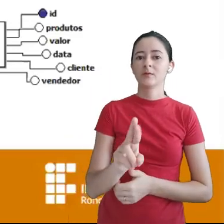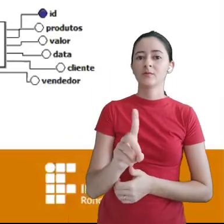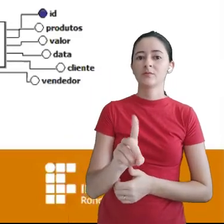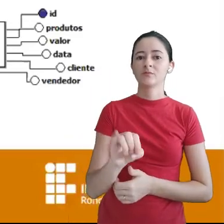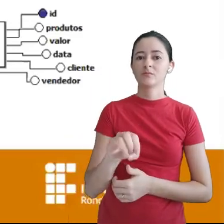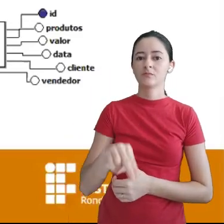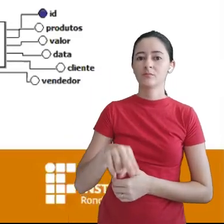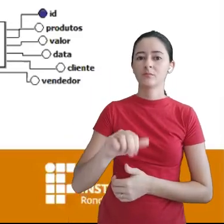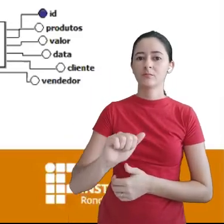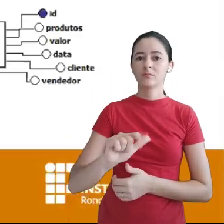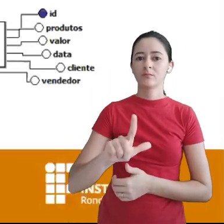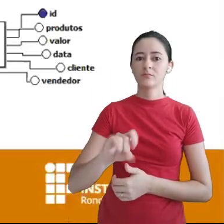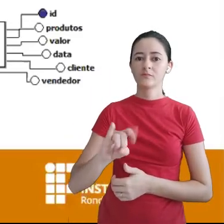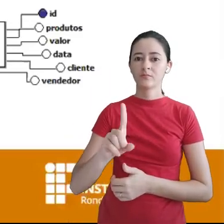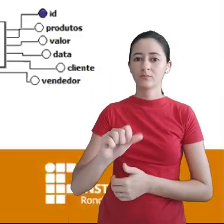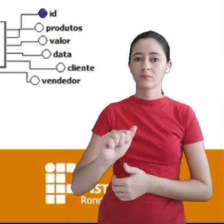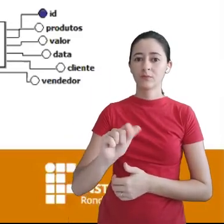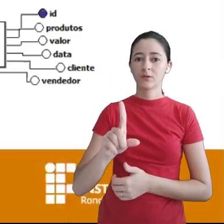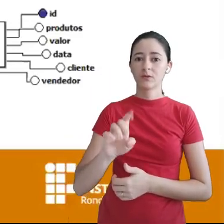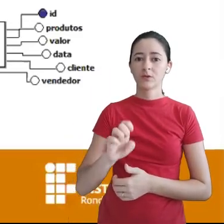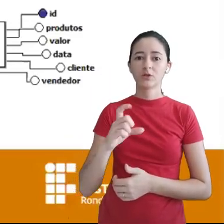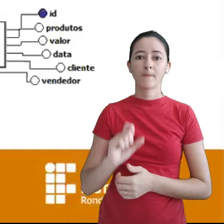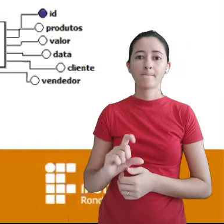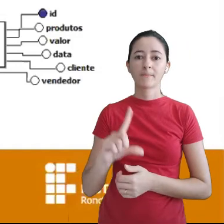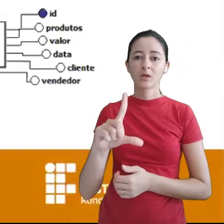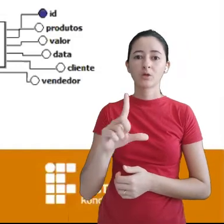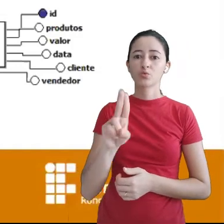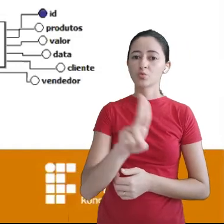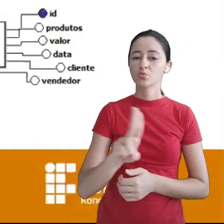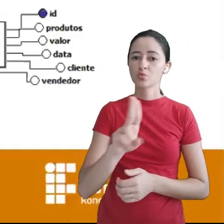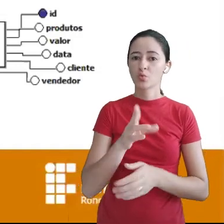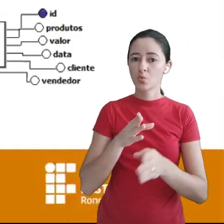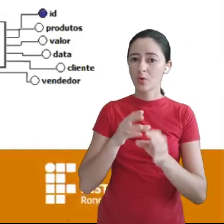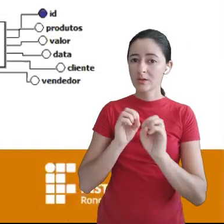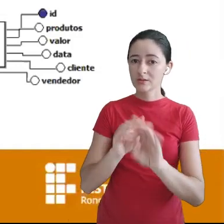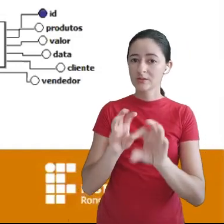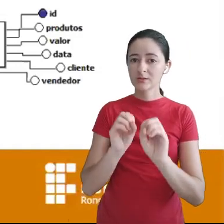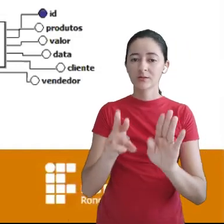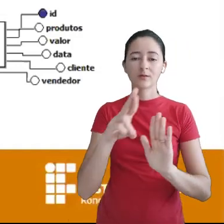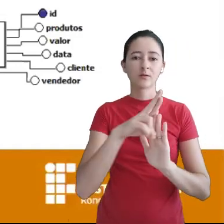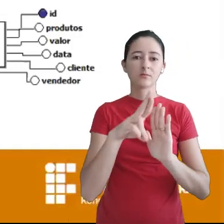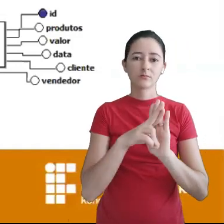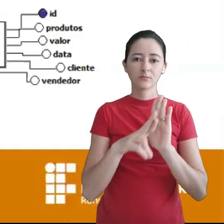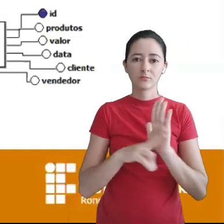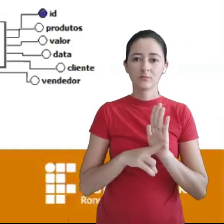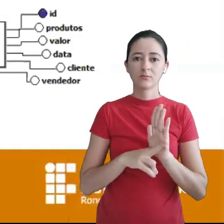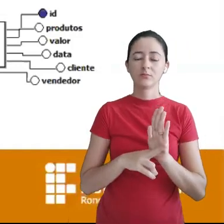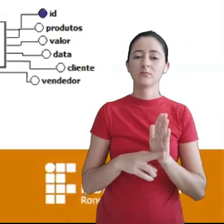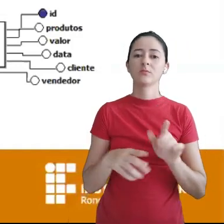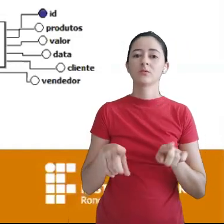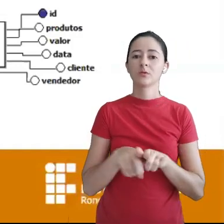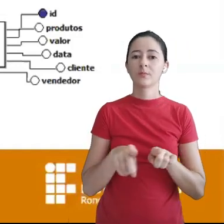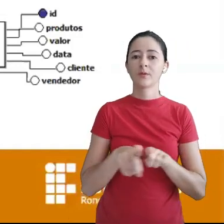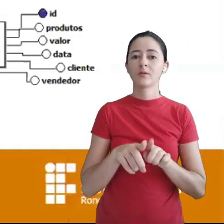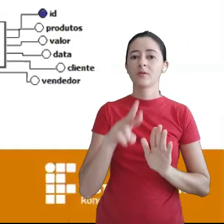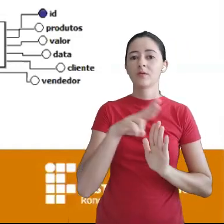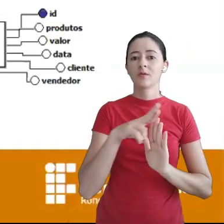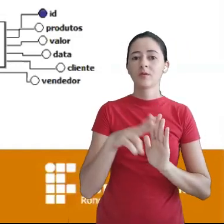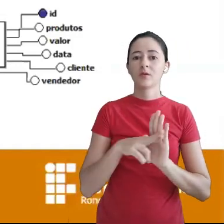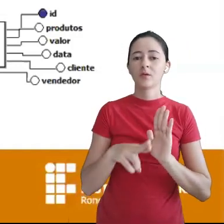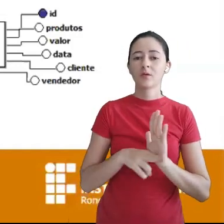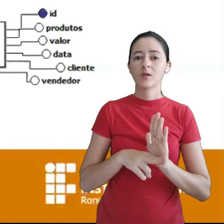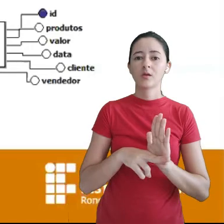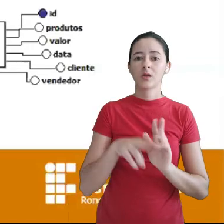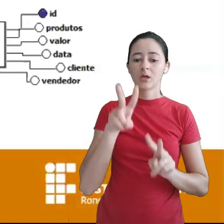com a cardinalidade máxima e faça a cardinalidade máxima. Use as regras que eu ensinei agora. Use